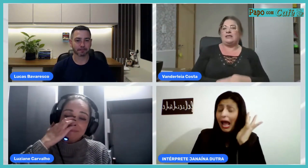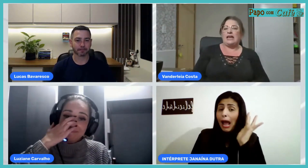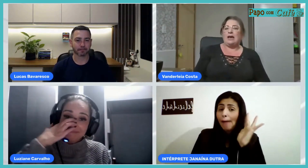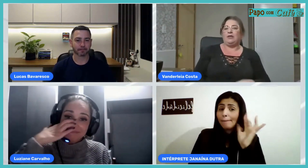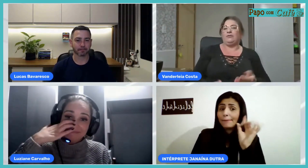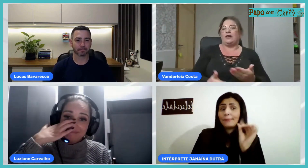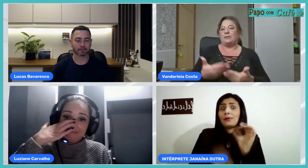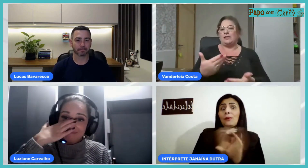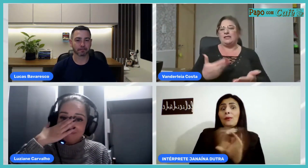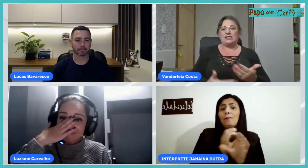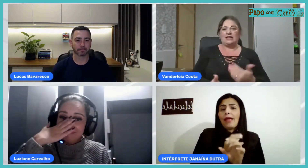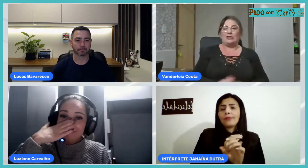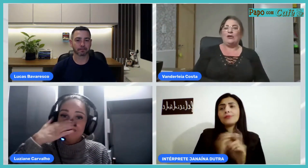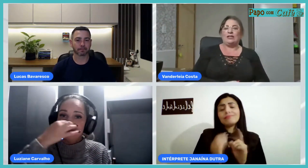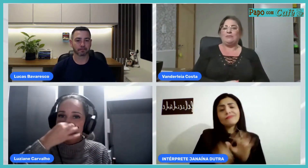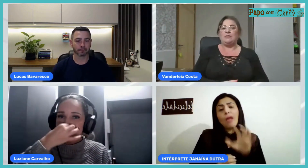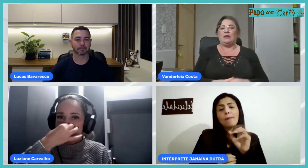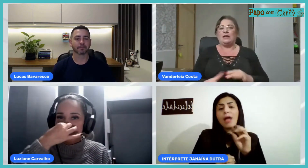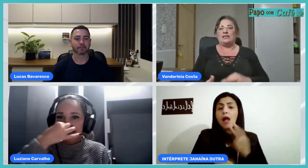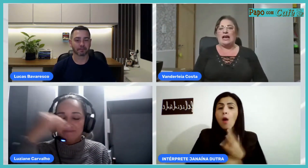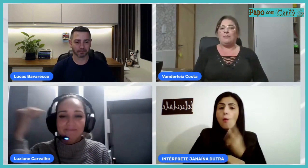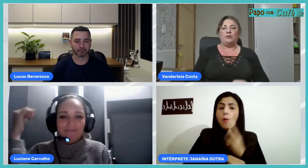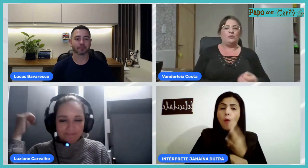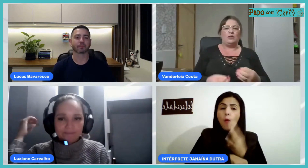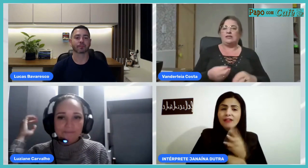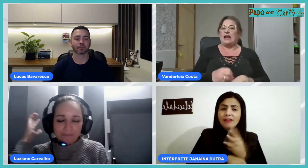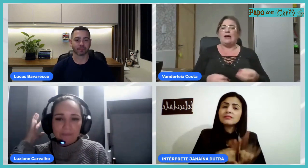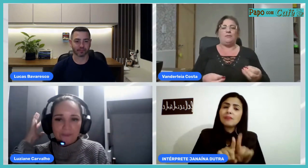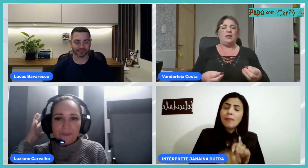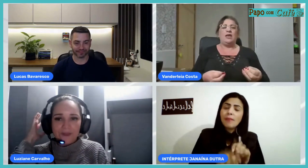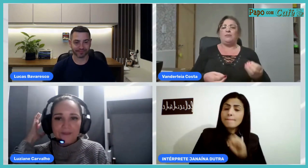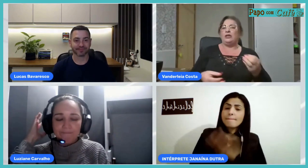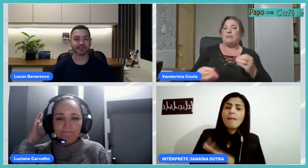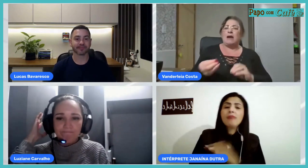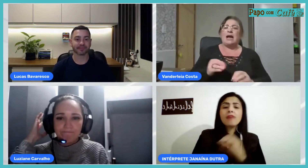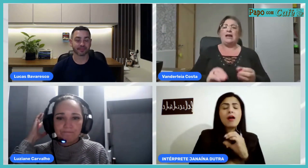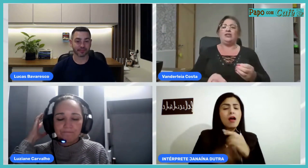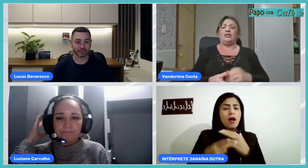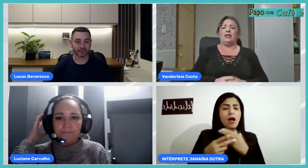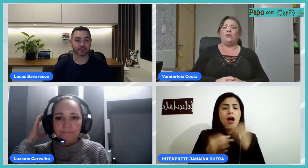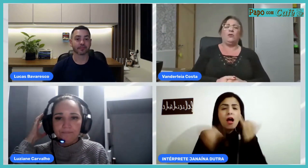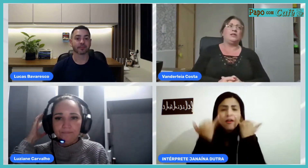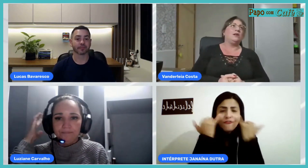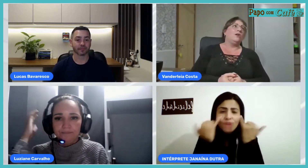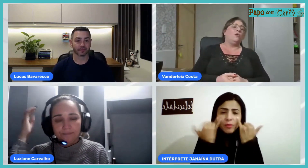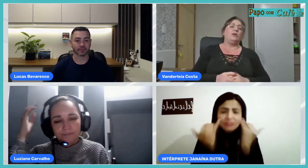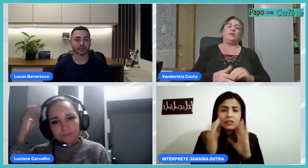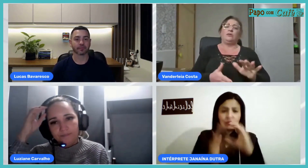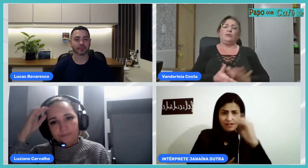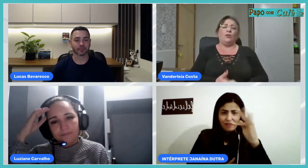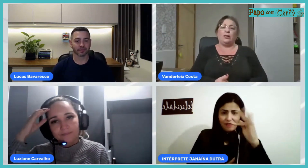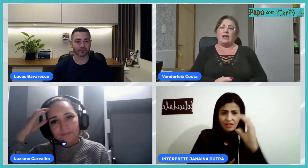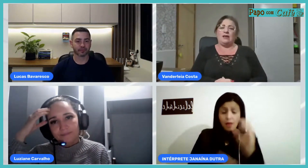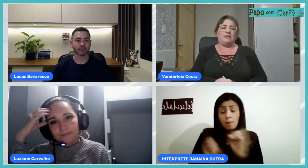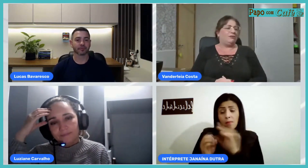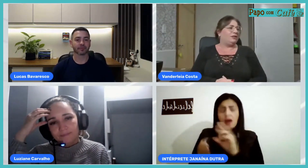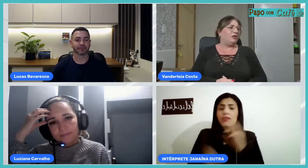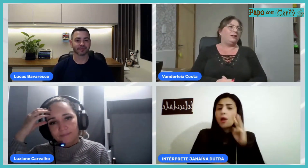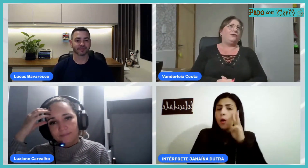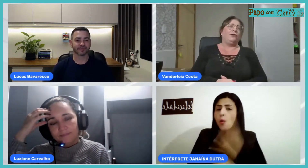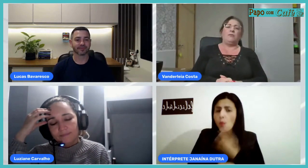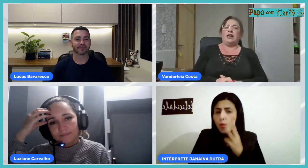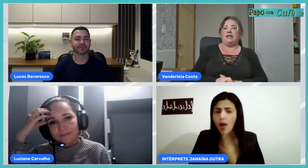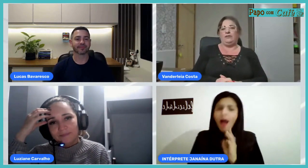para ele pelo WhatsApp, que eu faço bastante essa troca também pelo WhatsApp, eu uso o WhatsApp, muita imagem, aquela coisa. O instrutor da